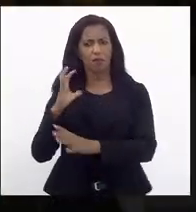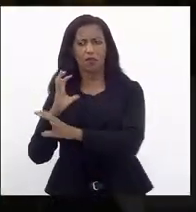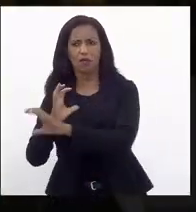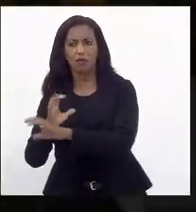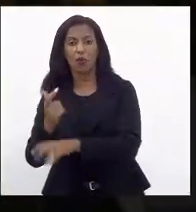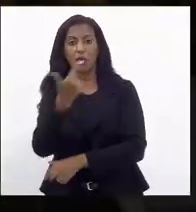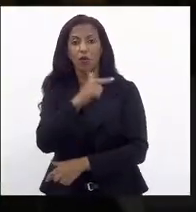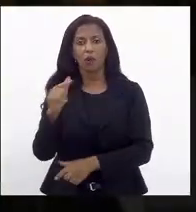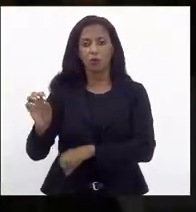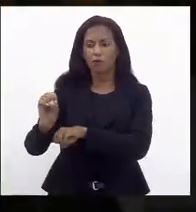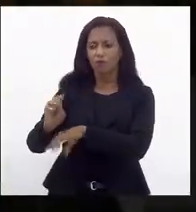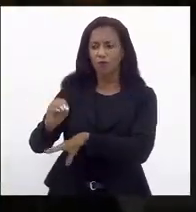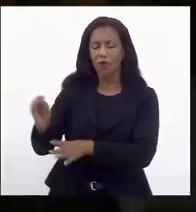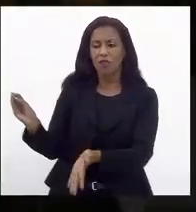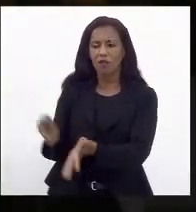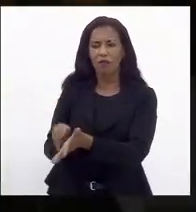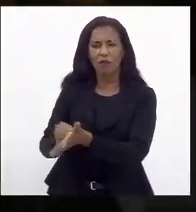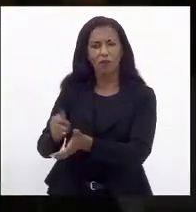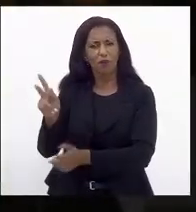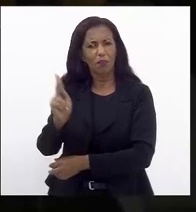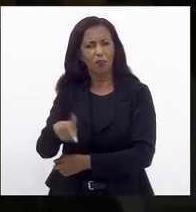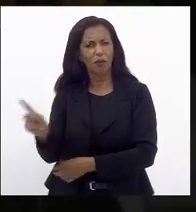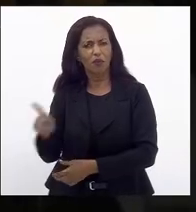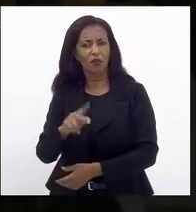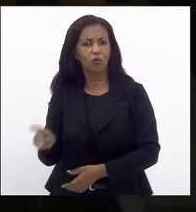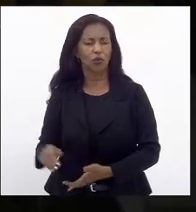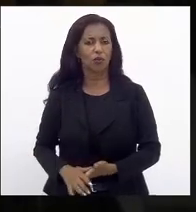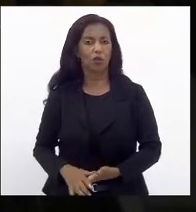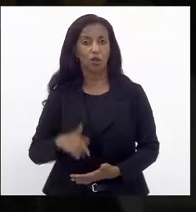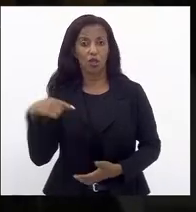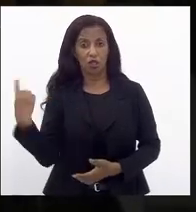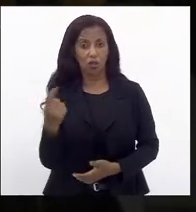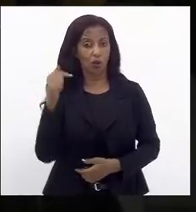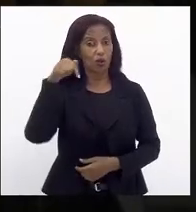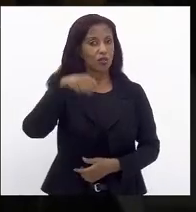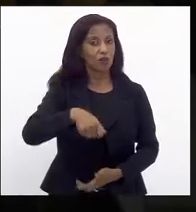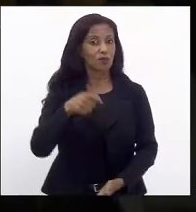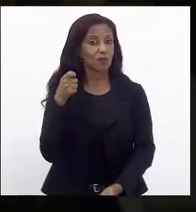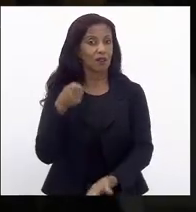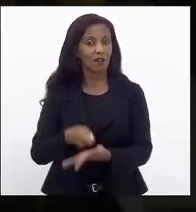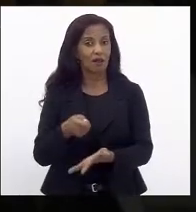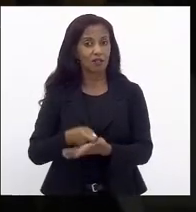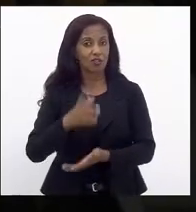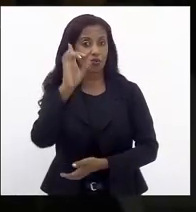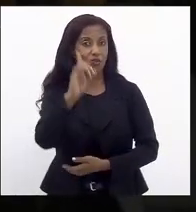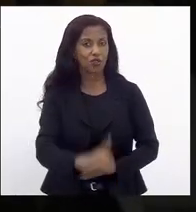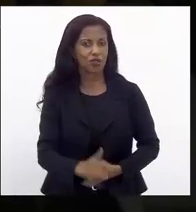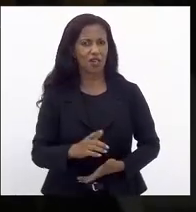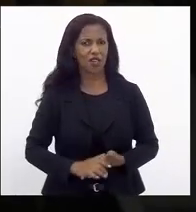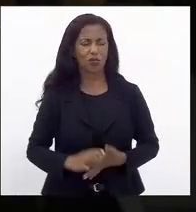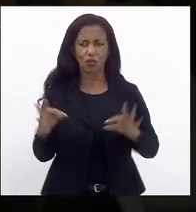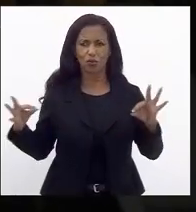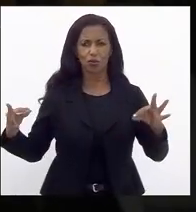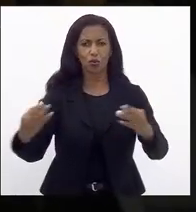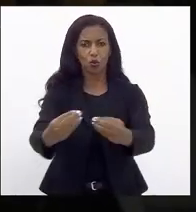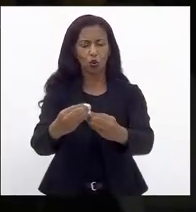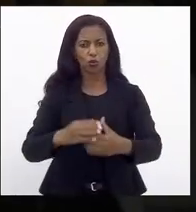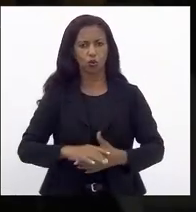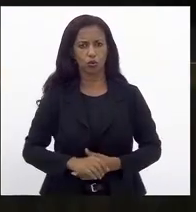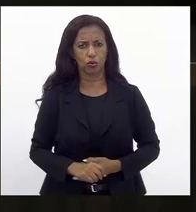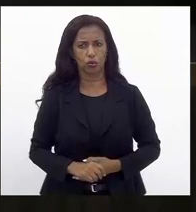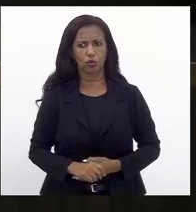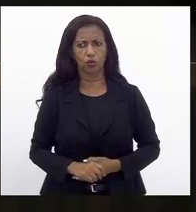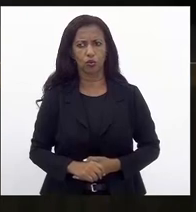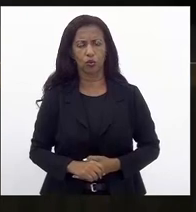educação pública sem os professores e nós estamos aqui garantido direito de todos uma vez